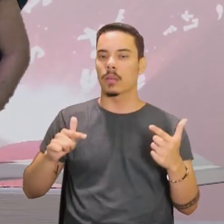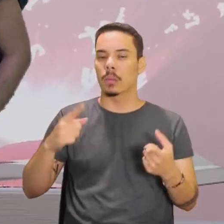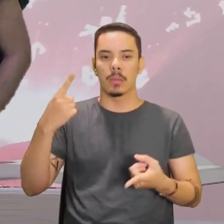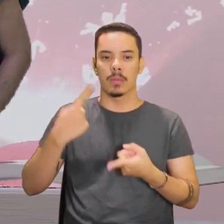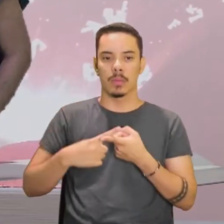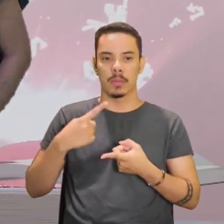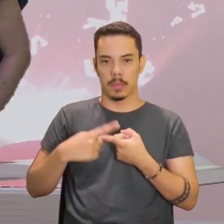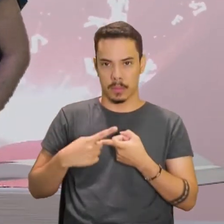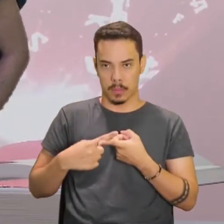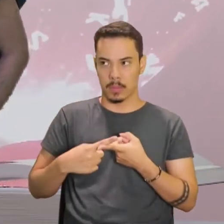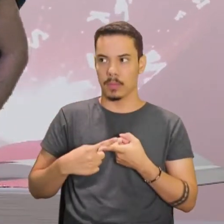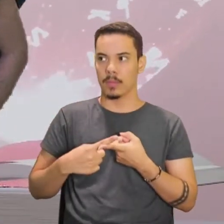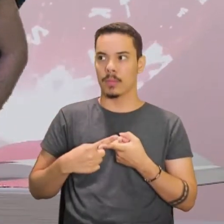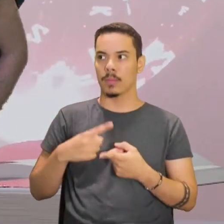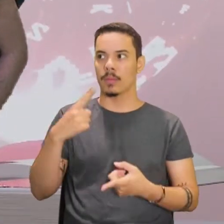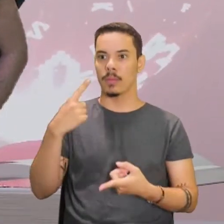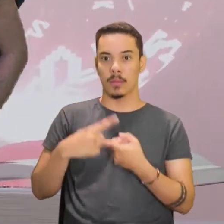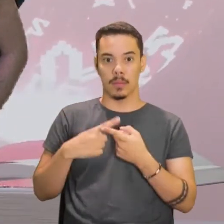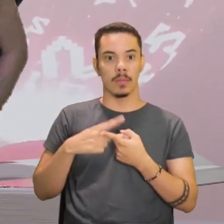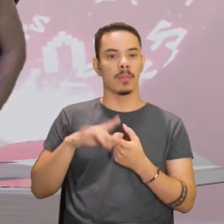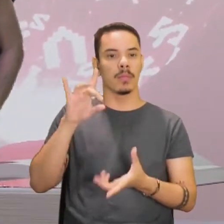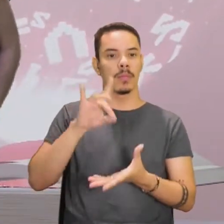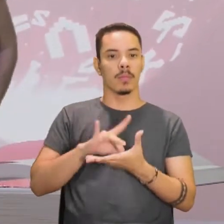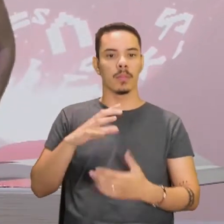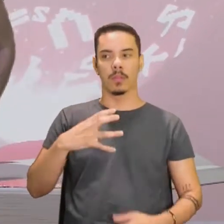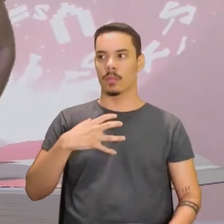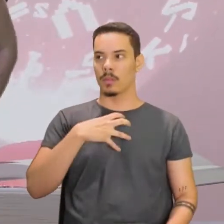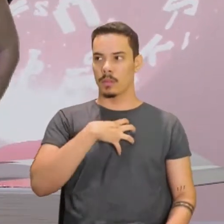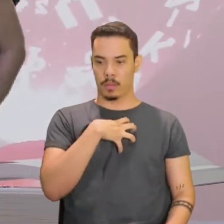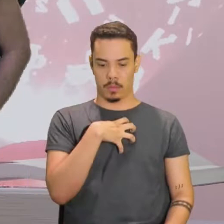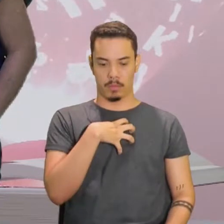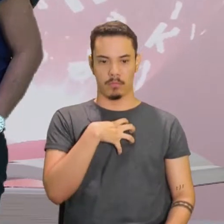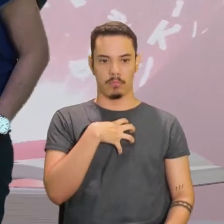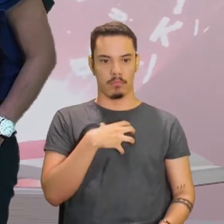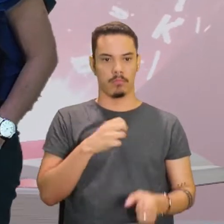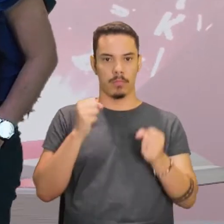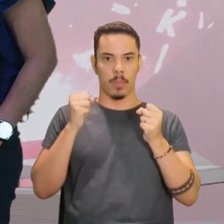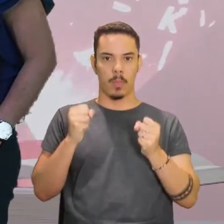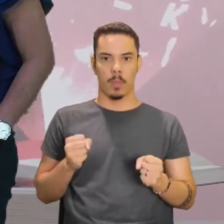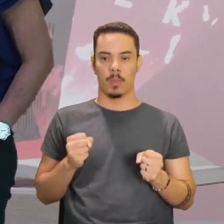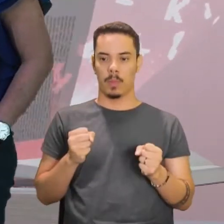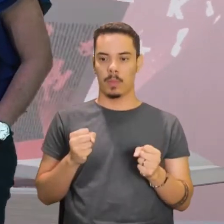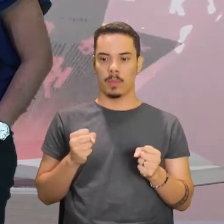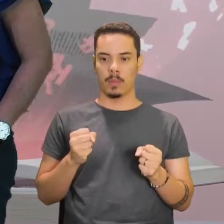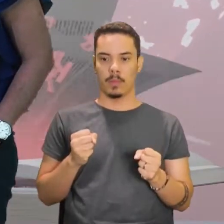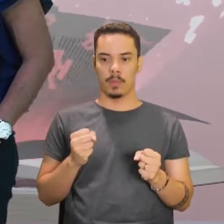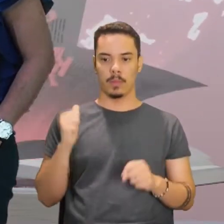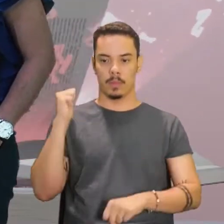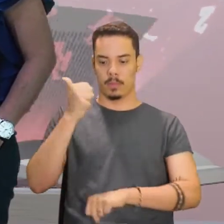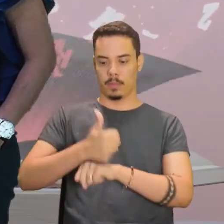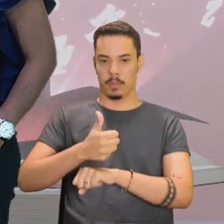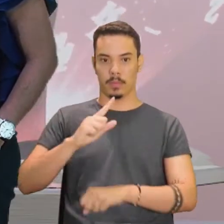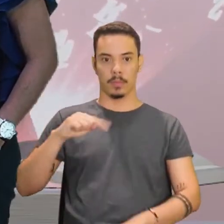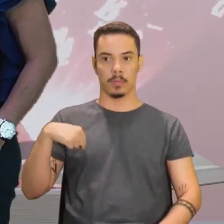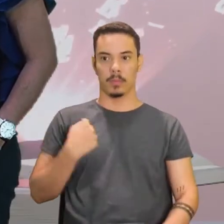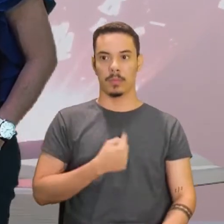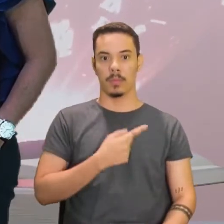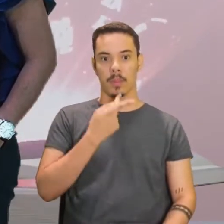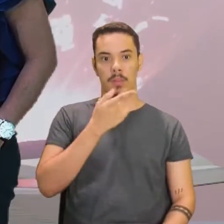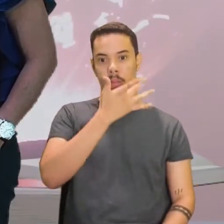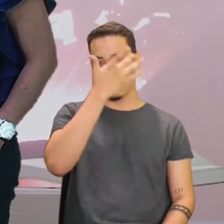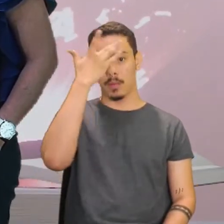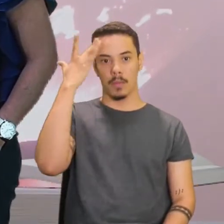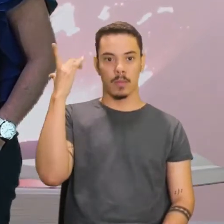quê, professora? Porque no sentido de poder, a gente pode dizer que os conquistadores